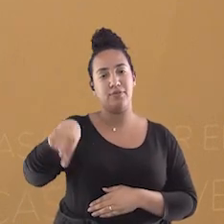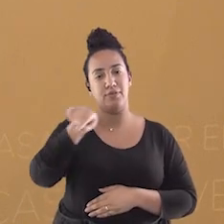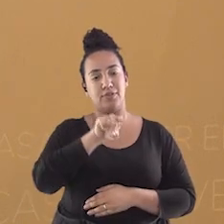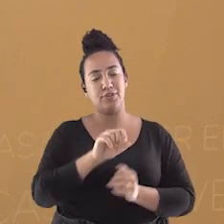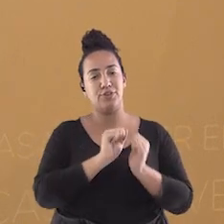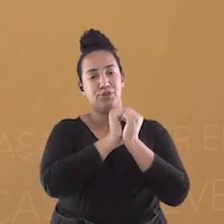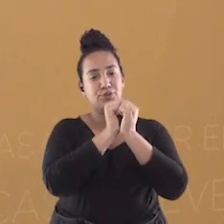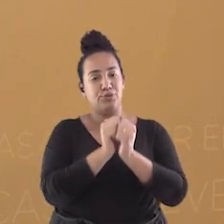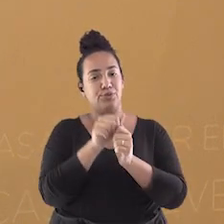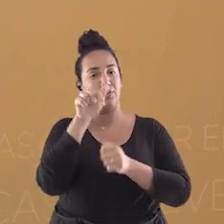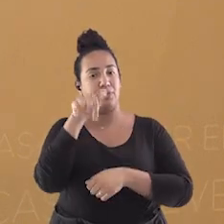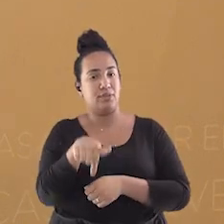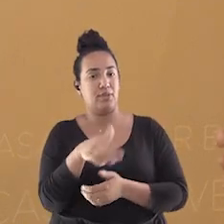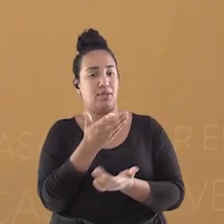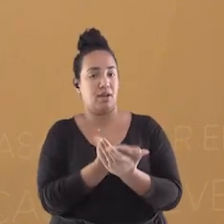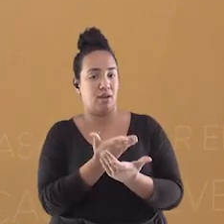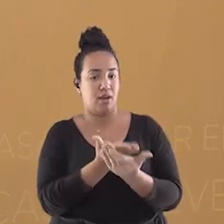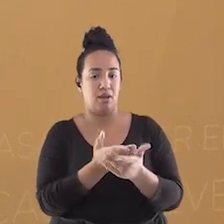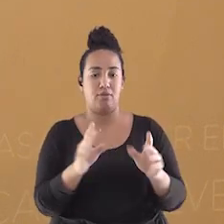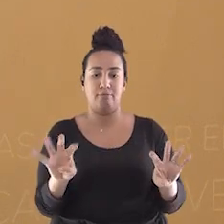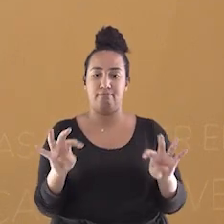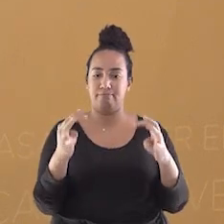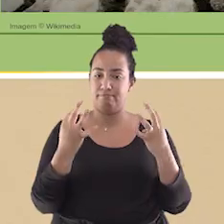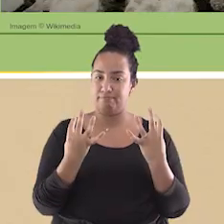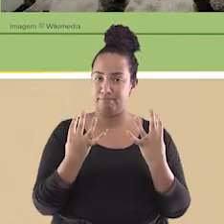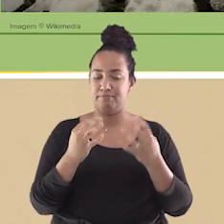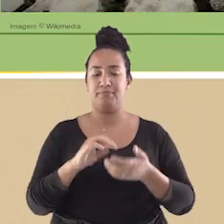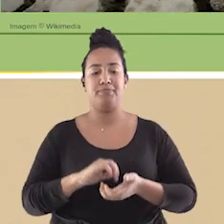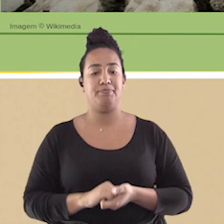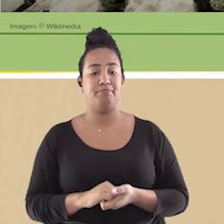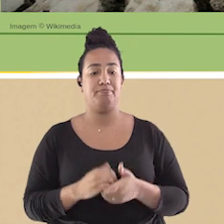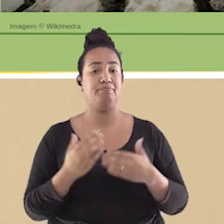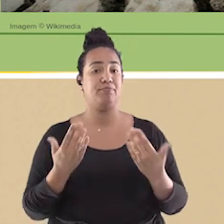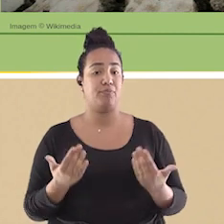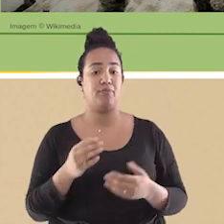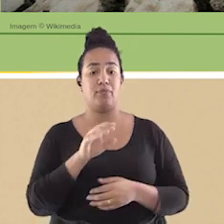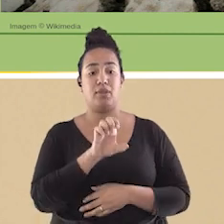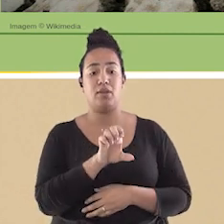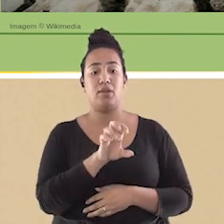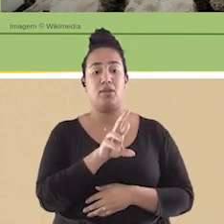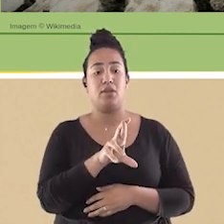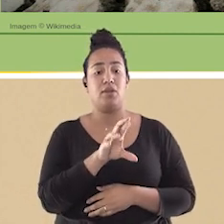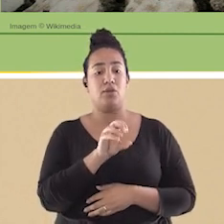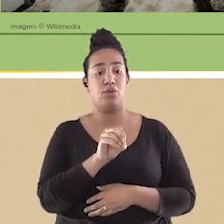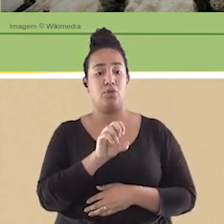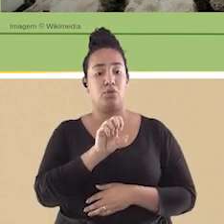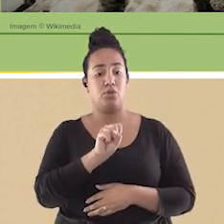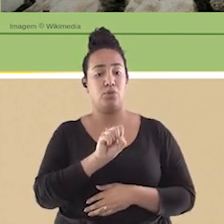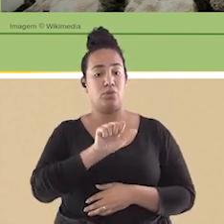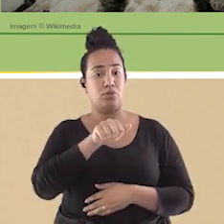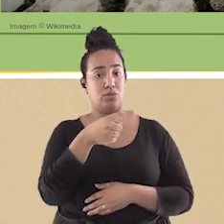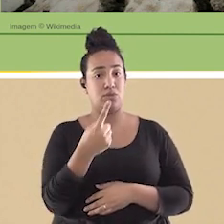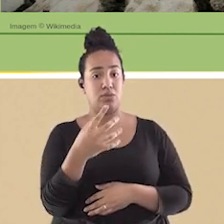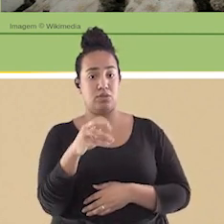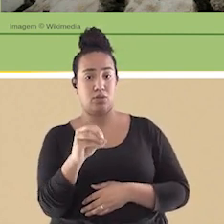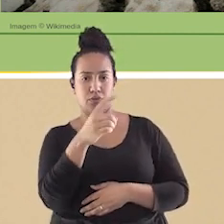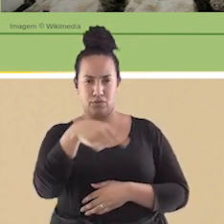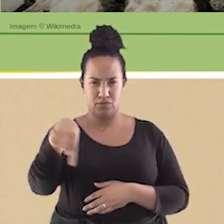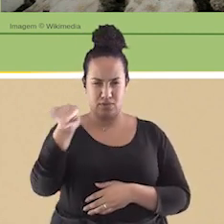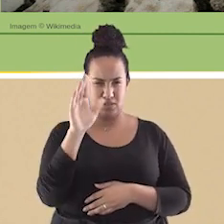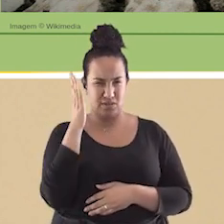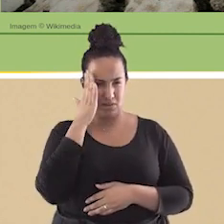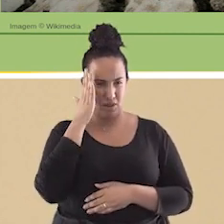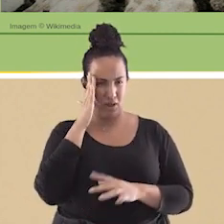por aqui acompanhando a nossa aula. Erosão. Alguém sabe o que é isso? É